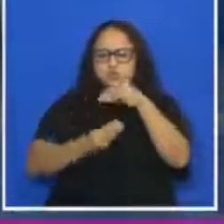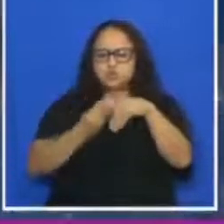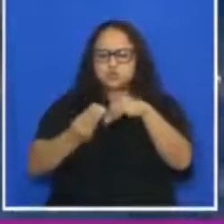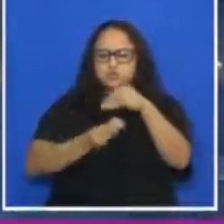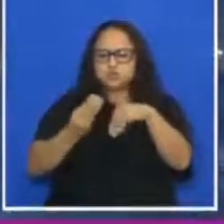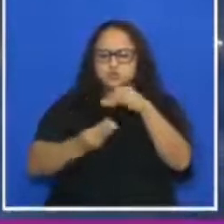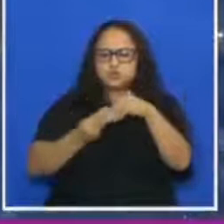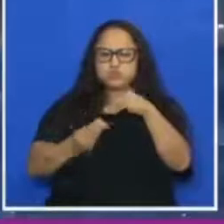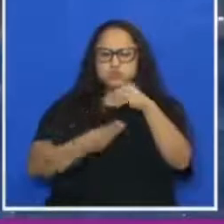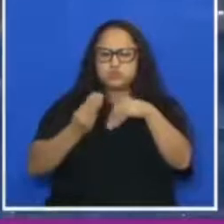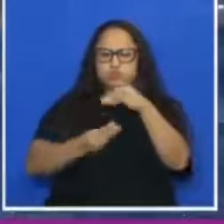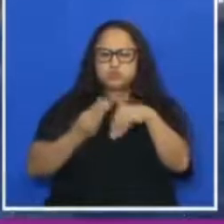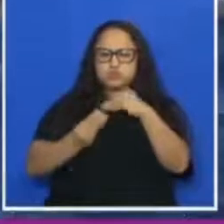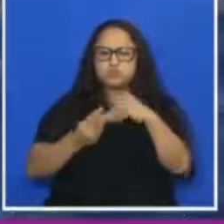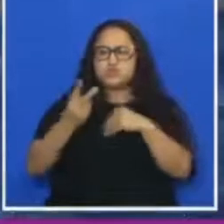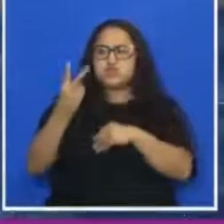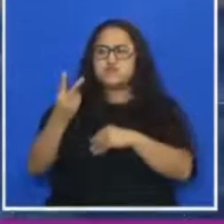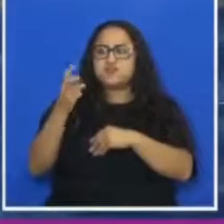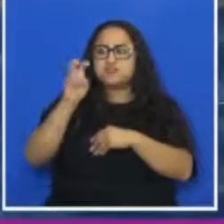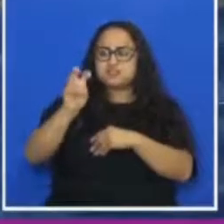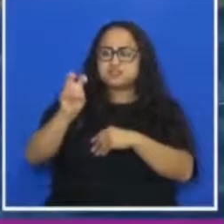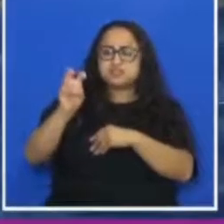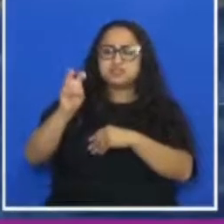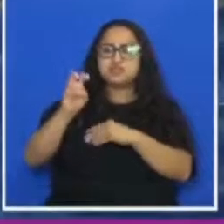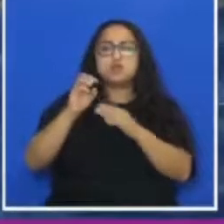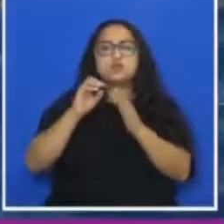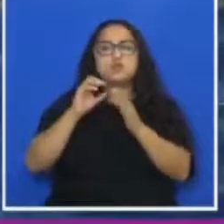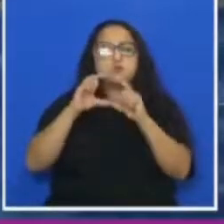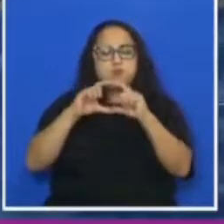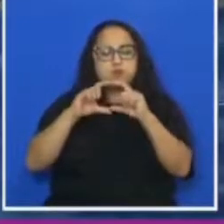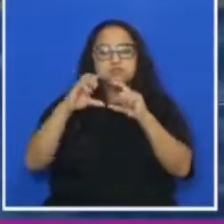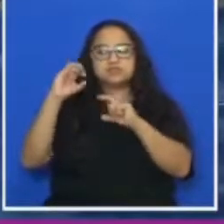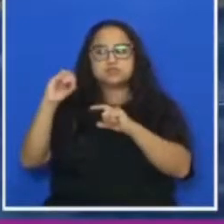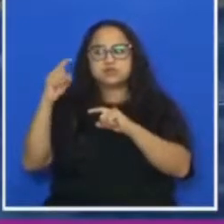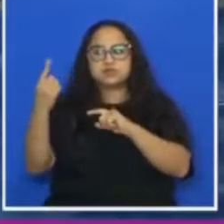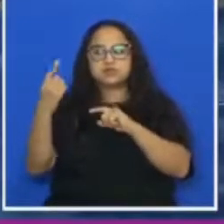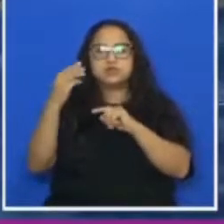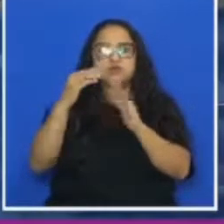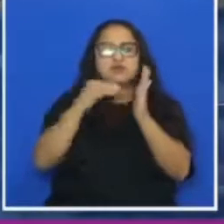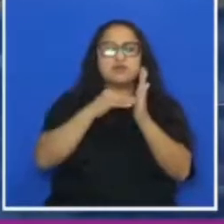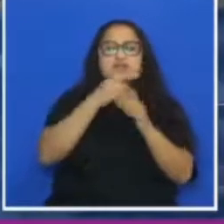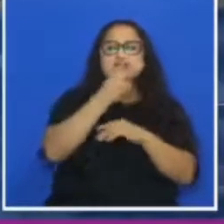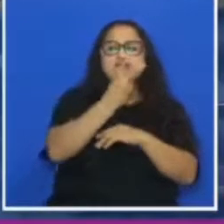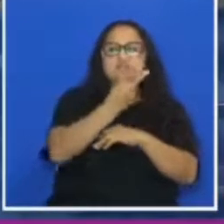Globo carregado, embaralhando 25 bolas numeradas de 0 a 25.